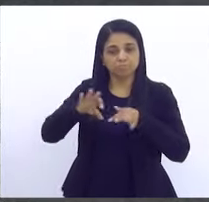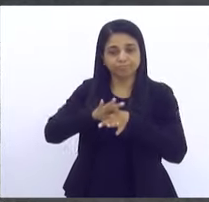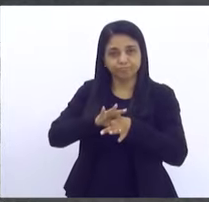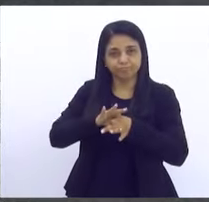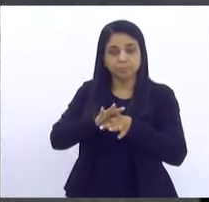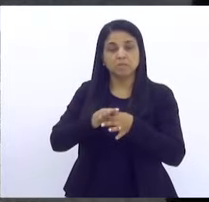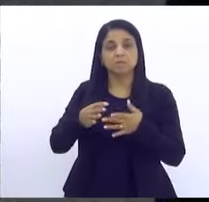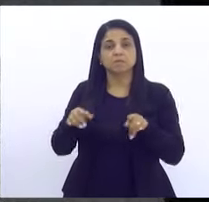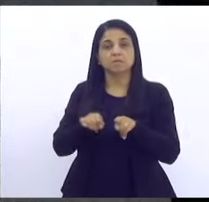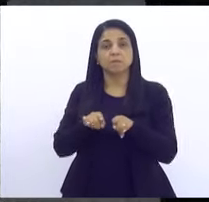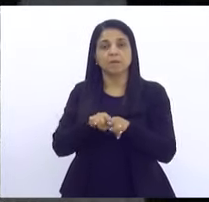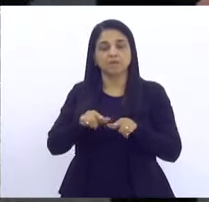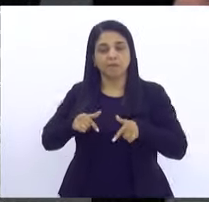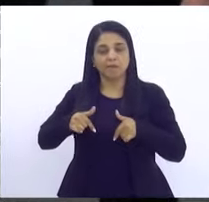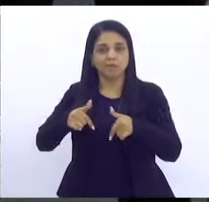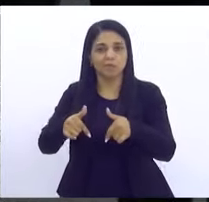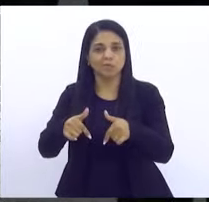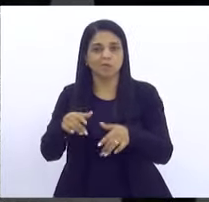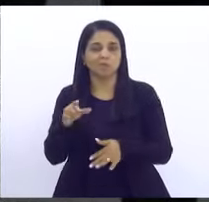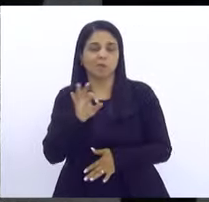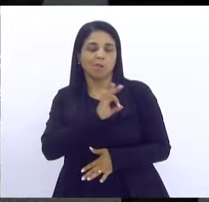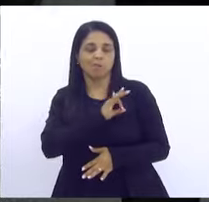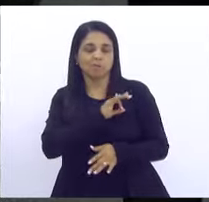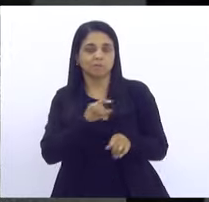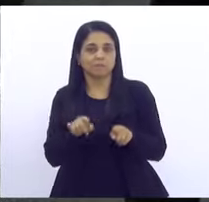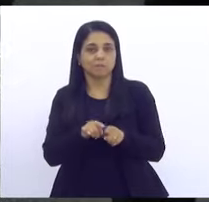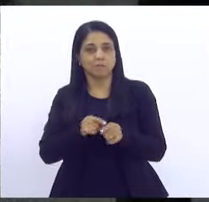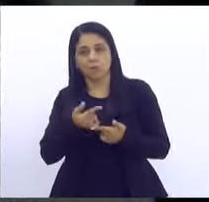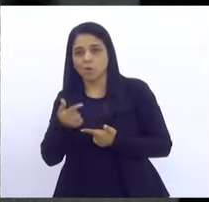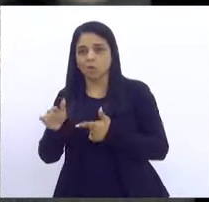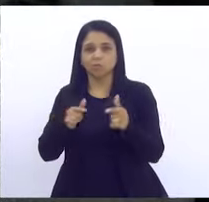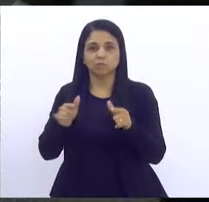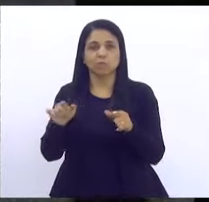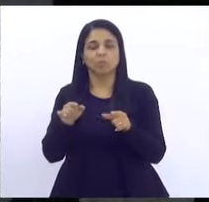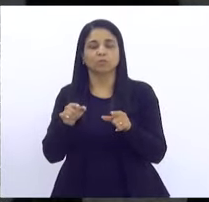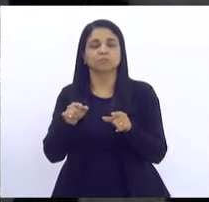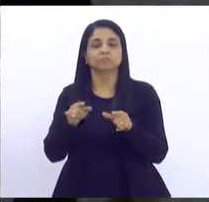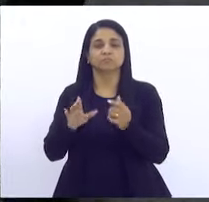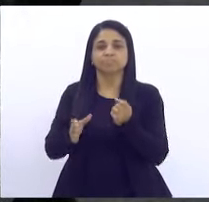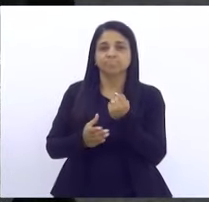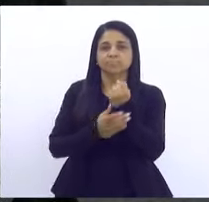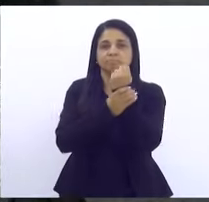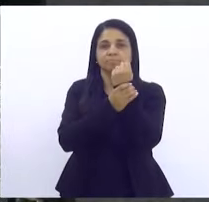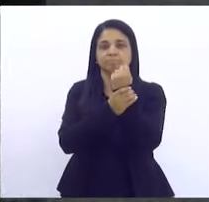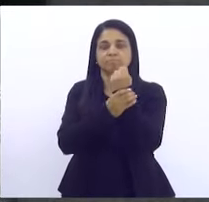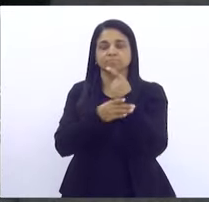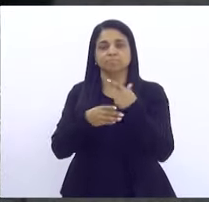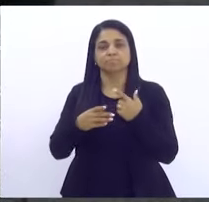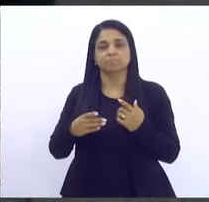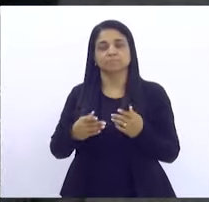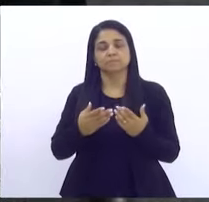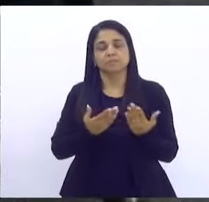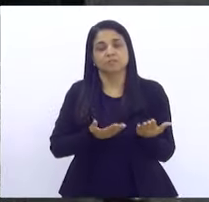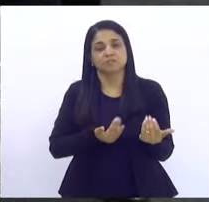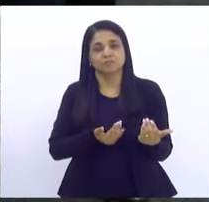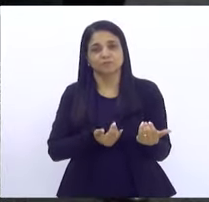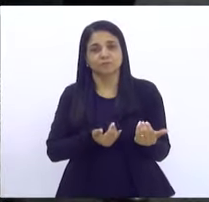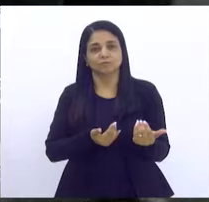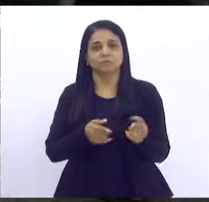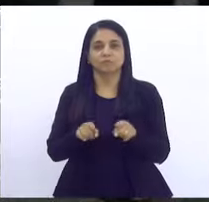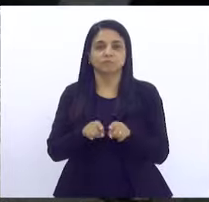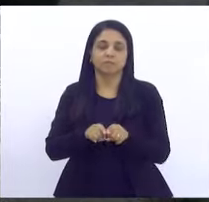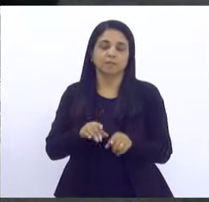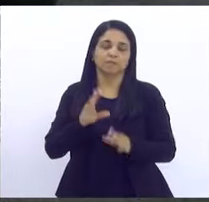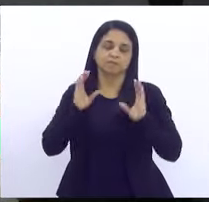só da atuação das polícias, mas de outros equipamentos na garantia de segurança da nossa juventude e do